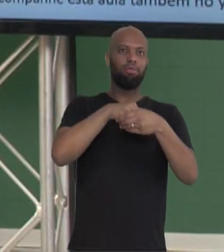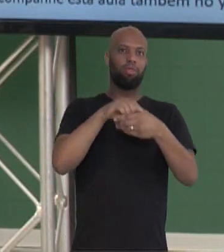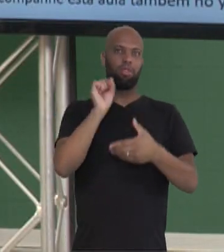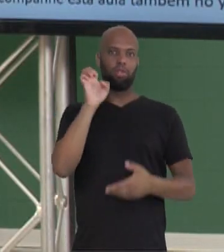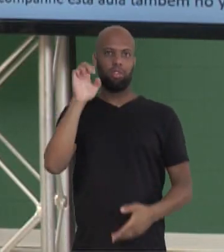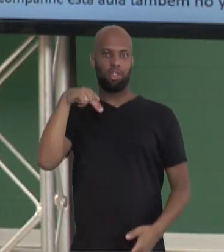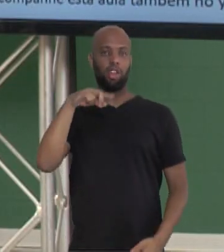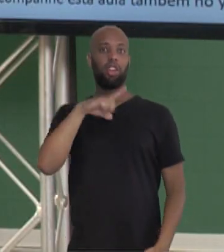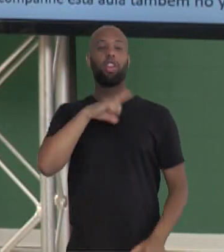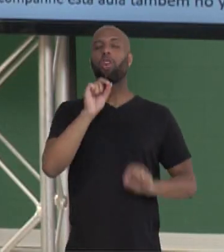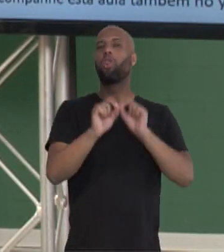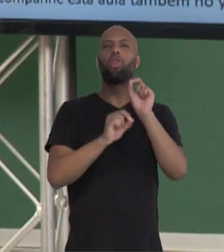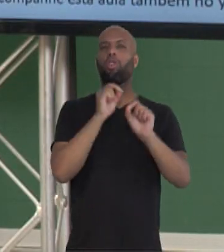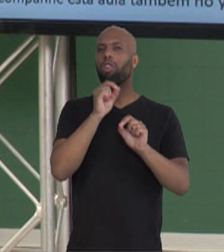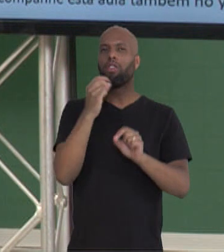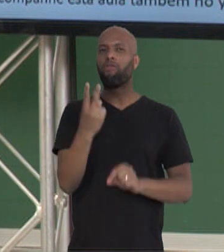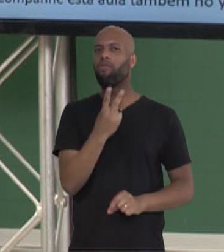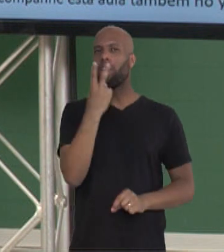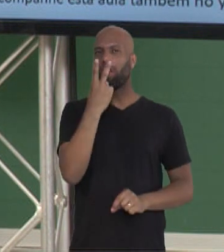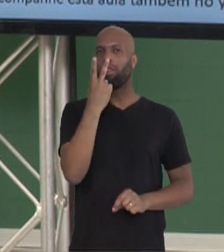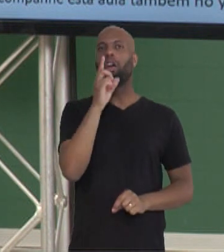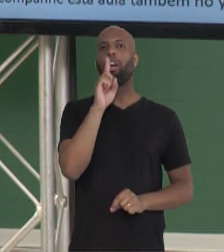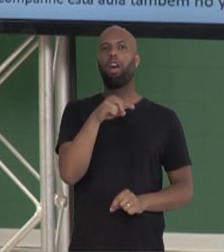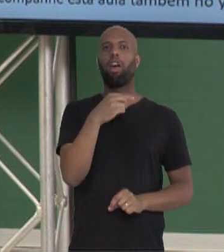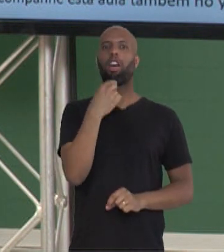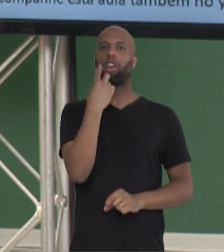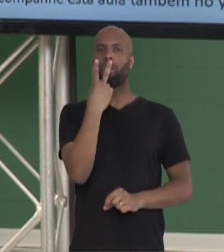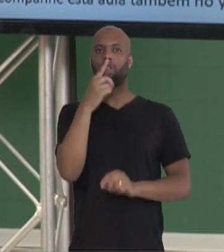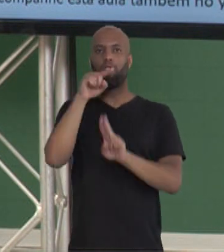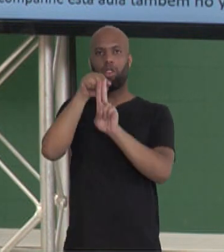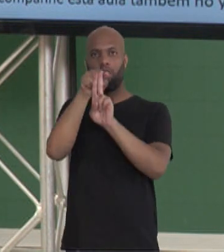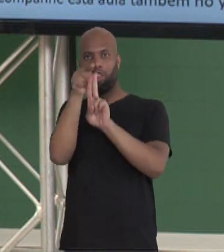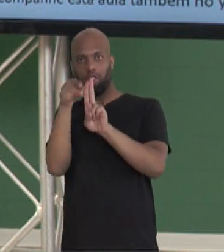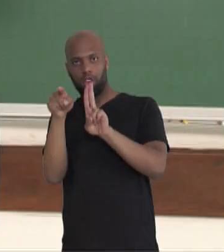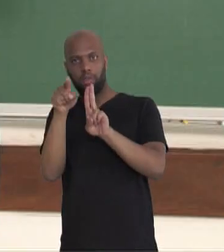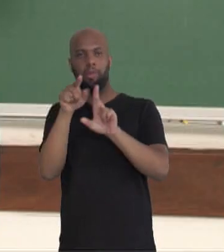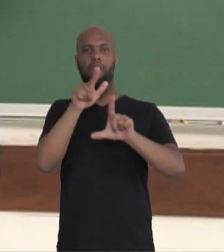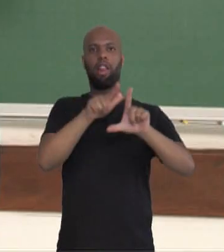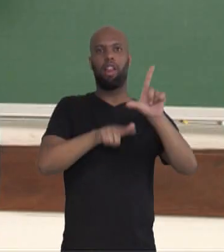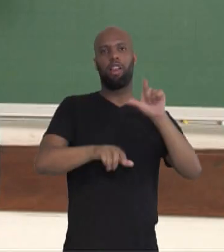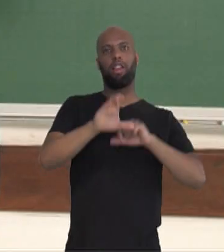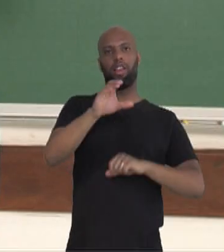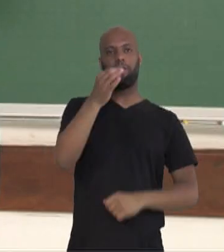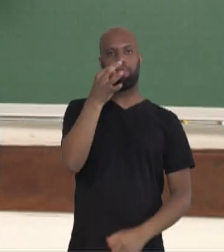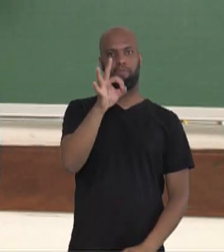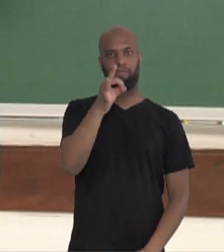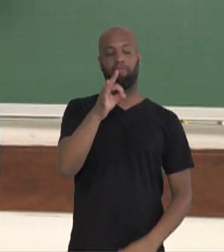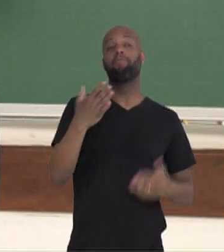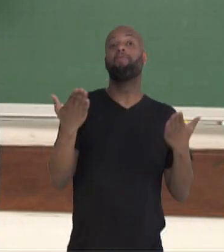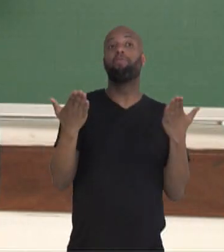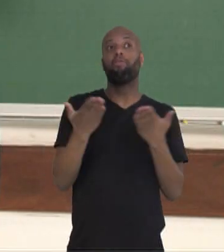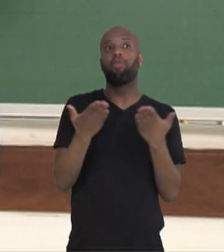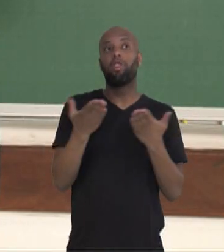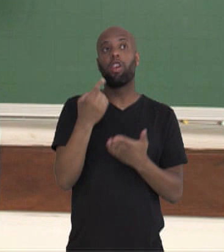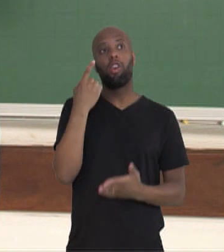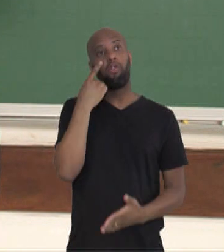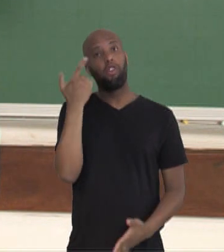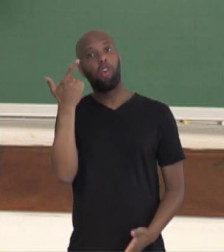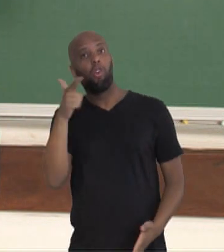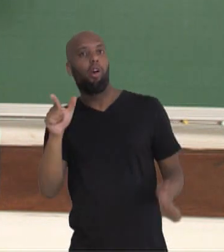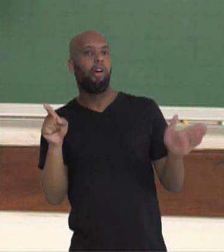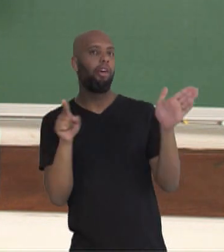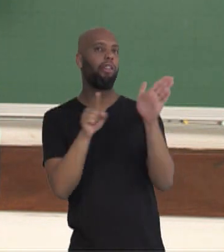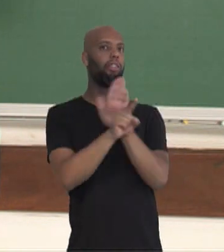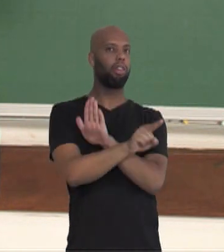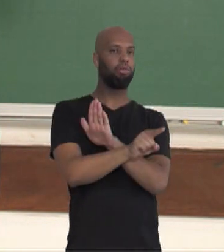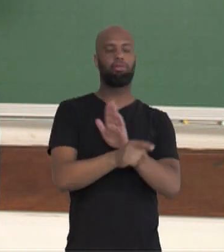de 2π. De novo, a alternativa correta, a letra C. Vamos ver mais uma questãozinha